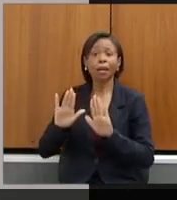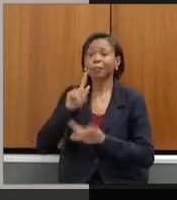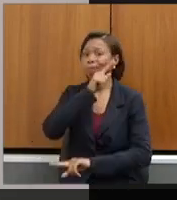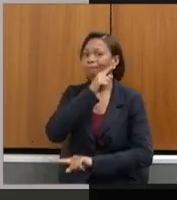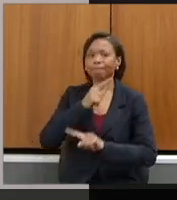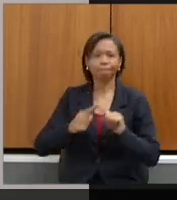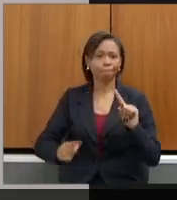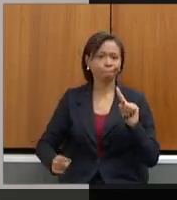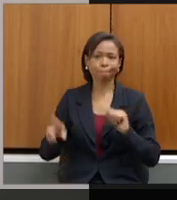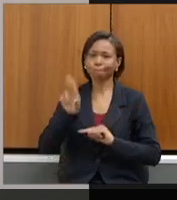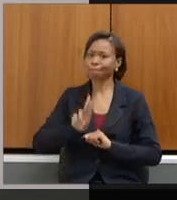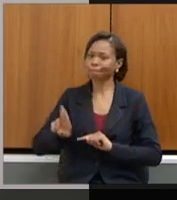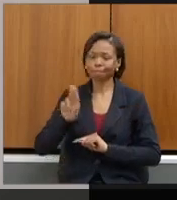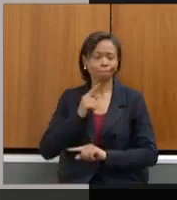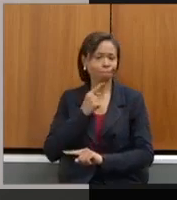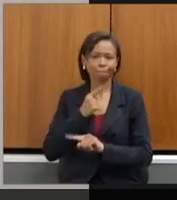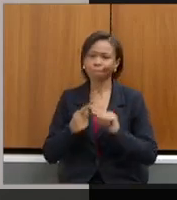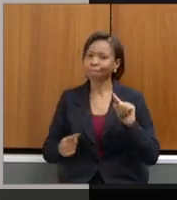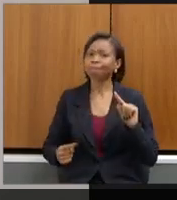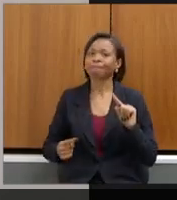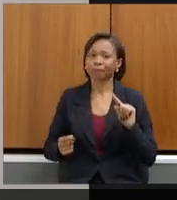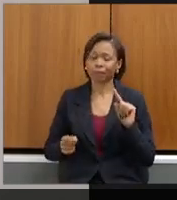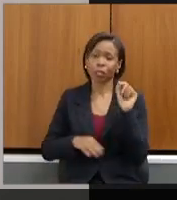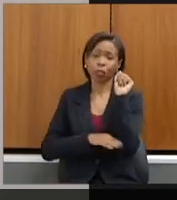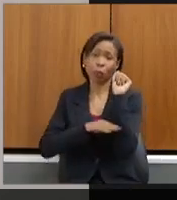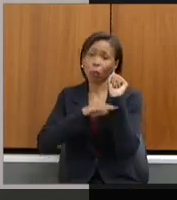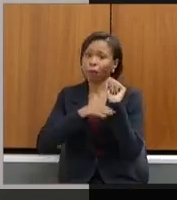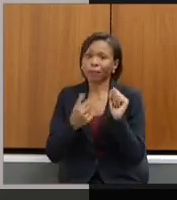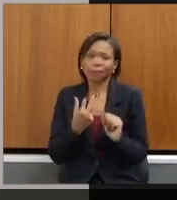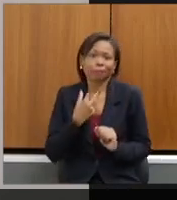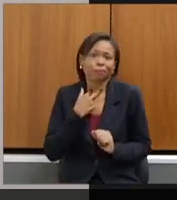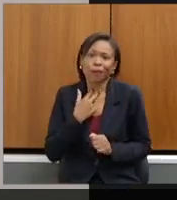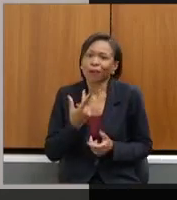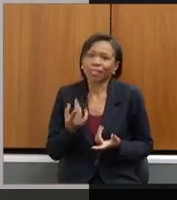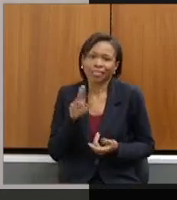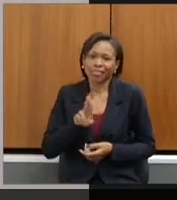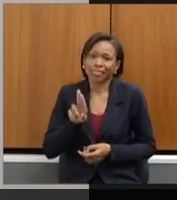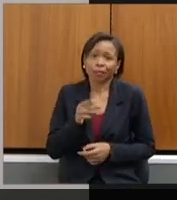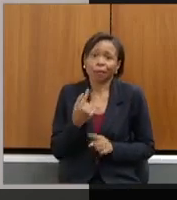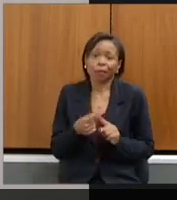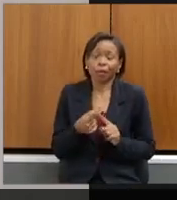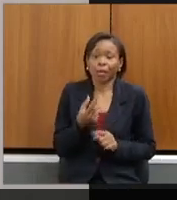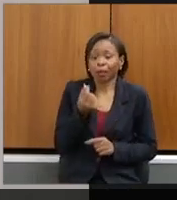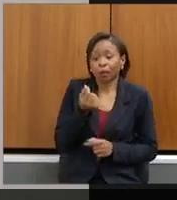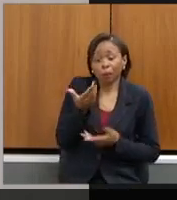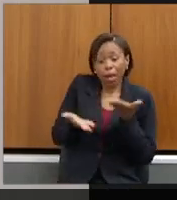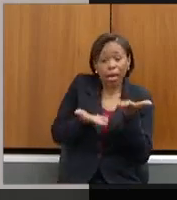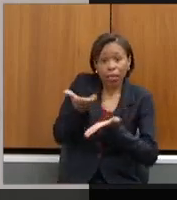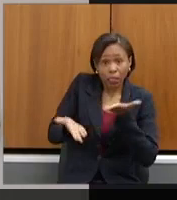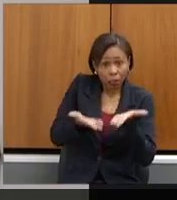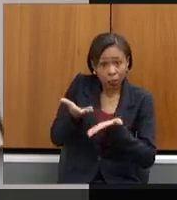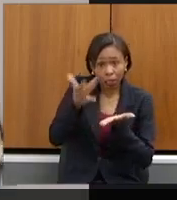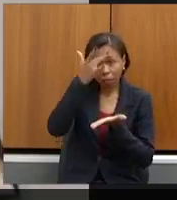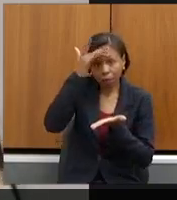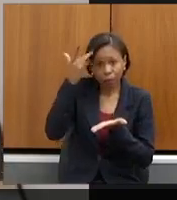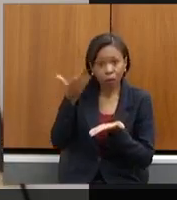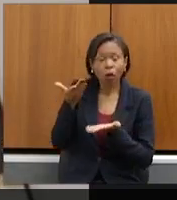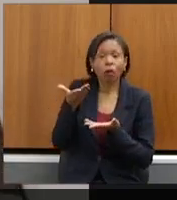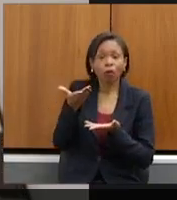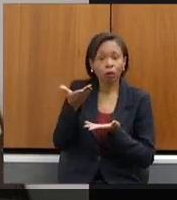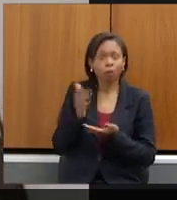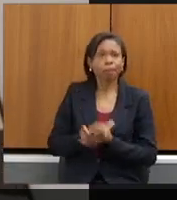proibida de utilizar esse apartamento para receber dinheiro e tratar melhor os pacientes aí do Sul